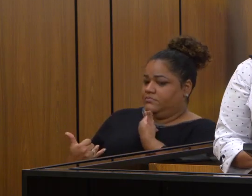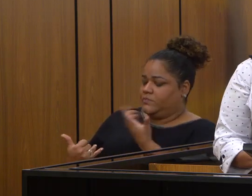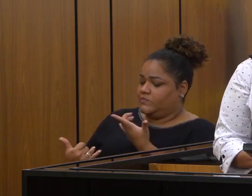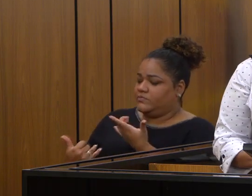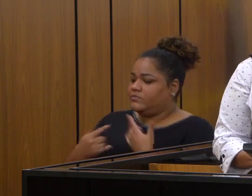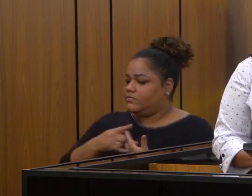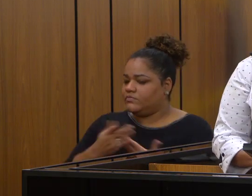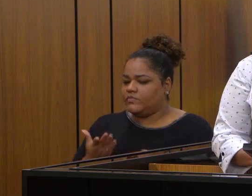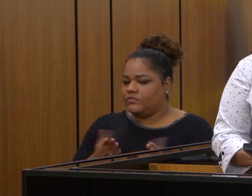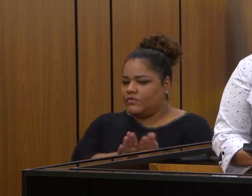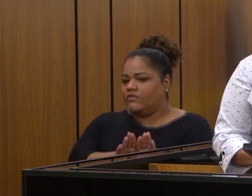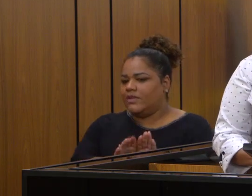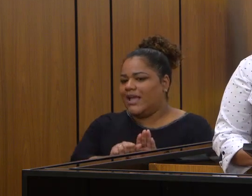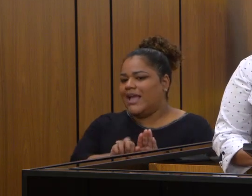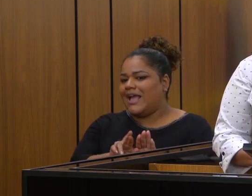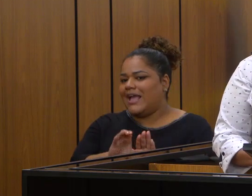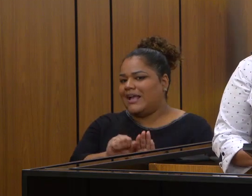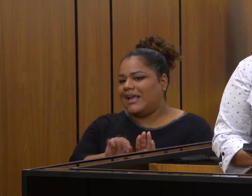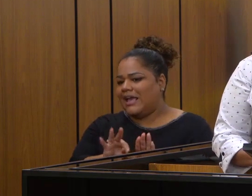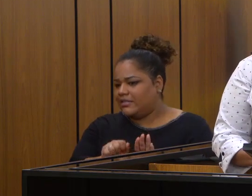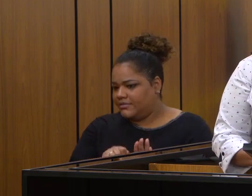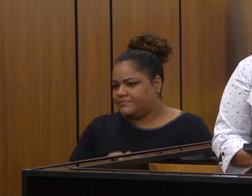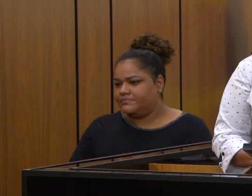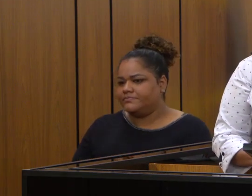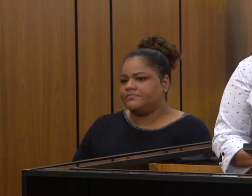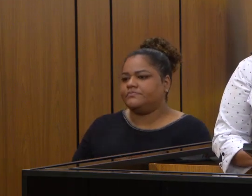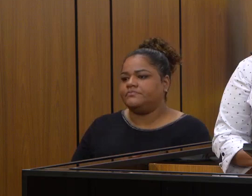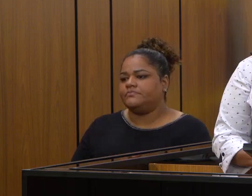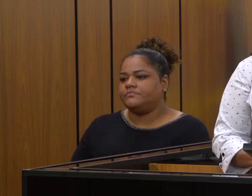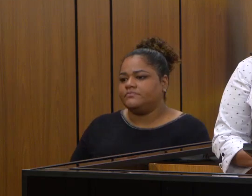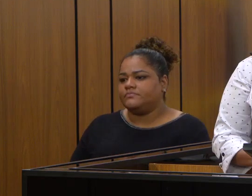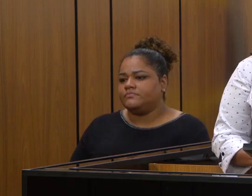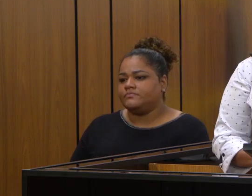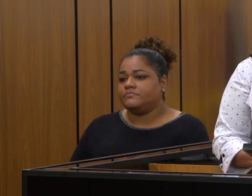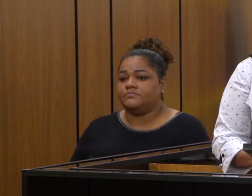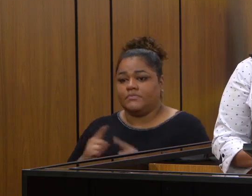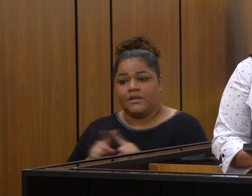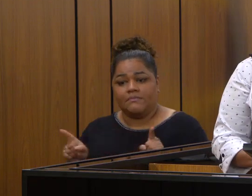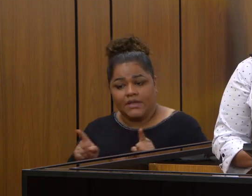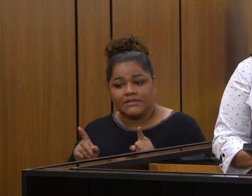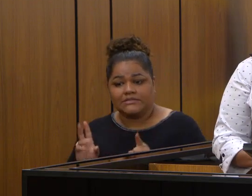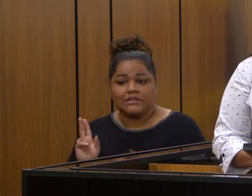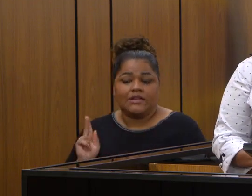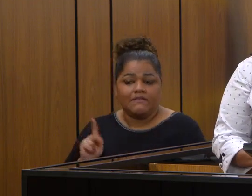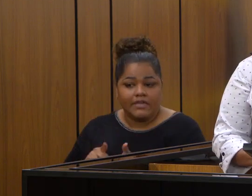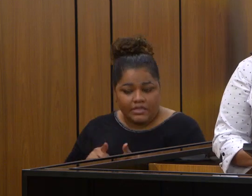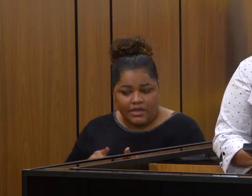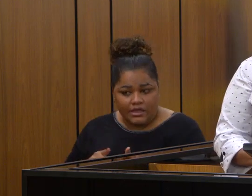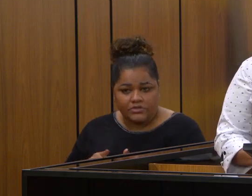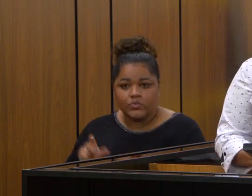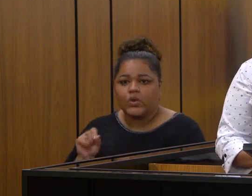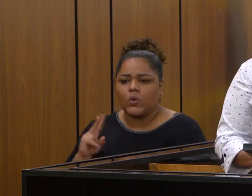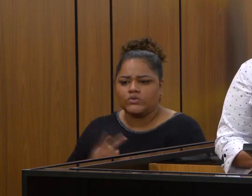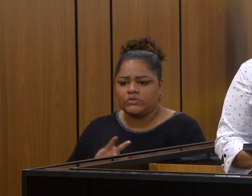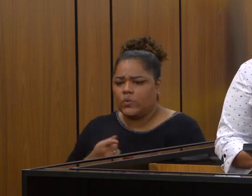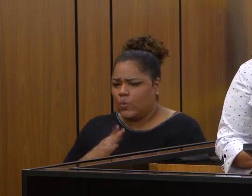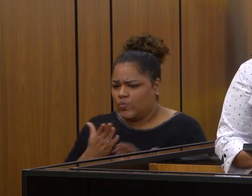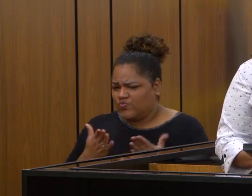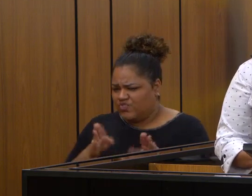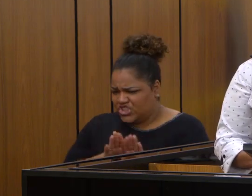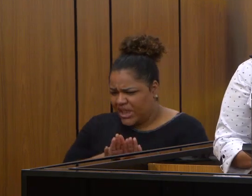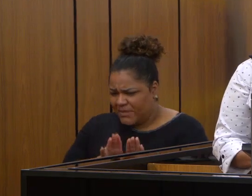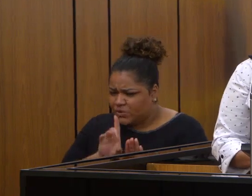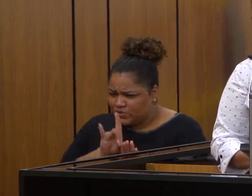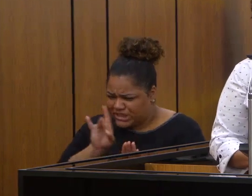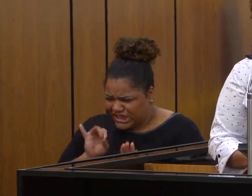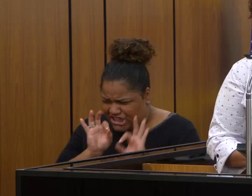carta mas na realidade o fechamento dela não se deu